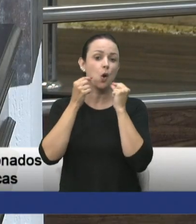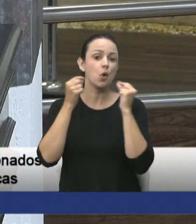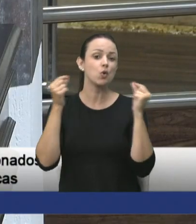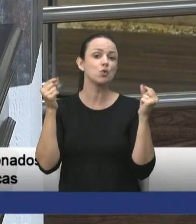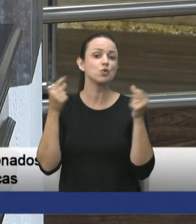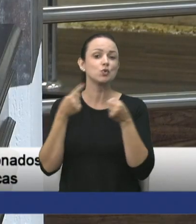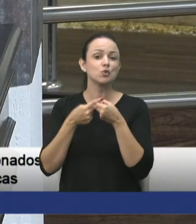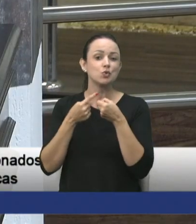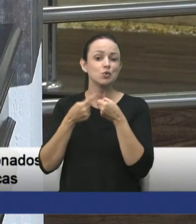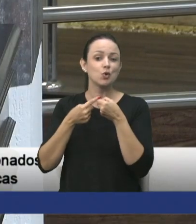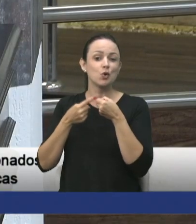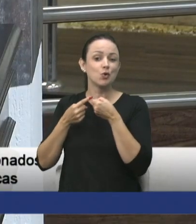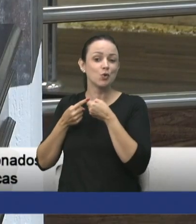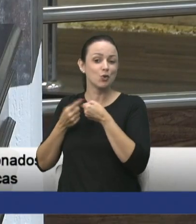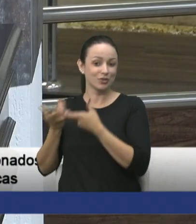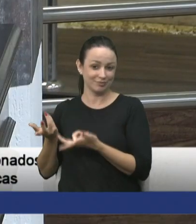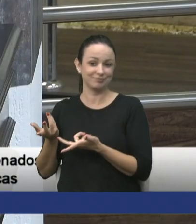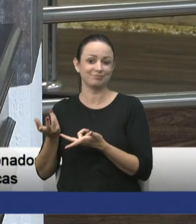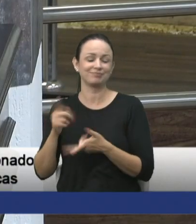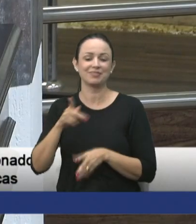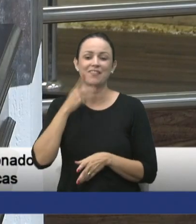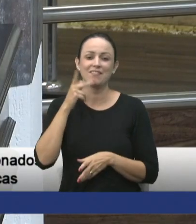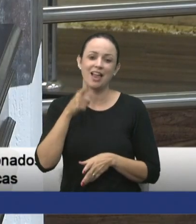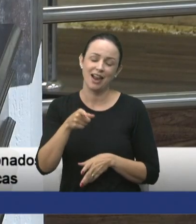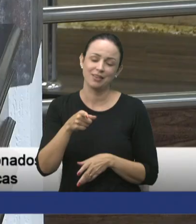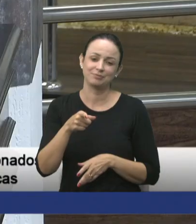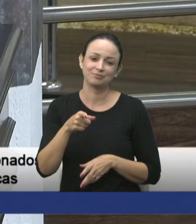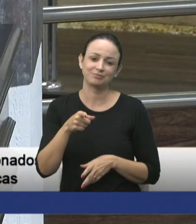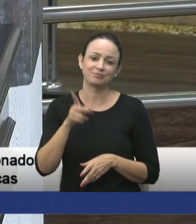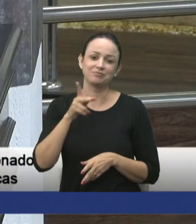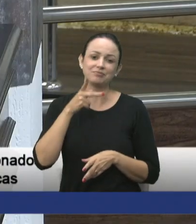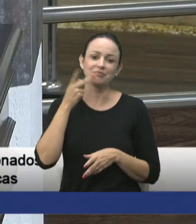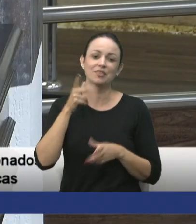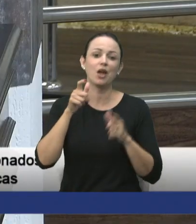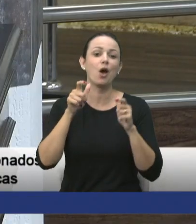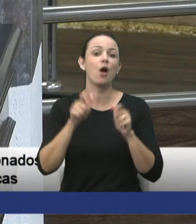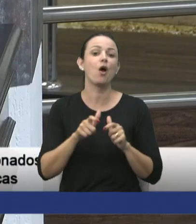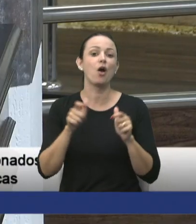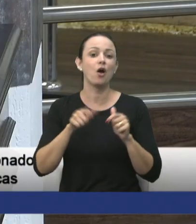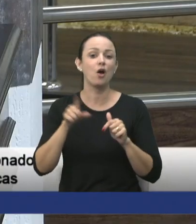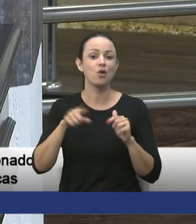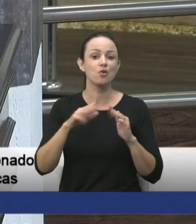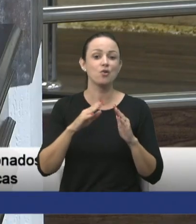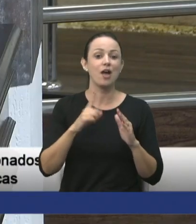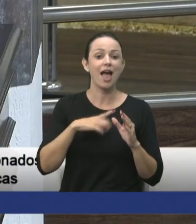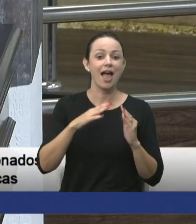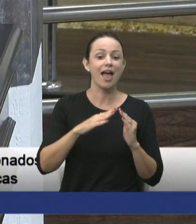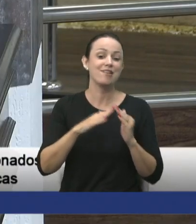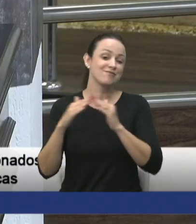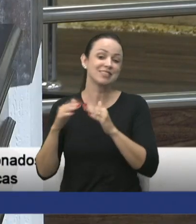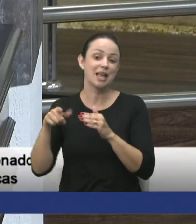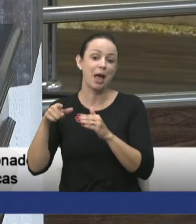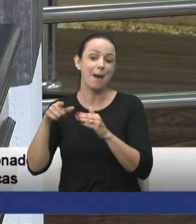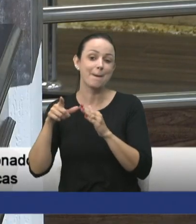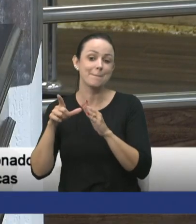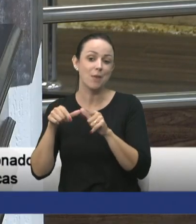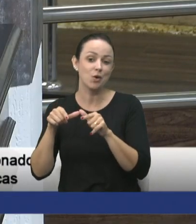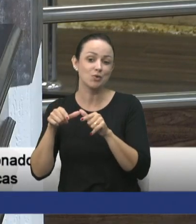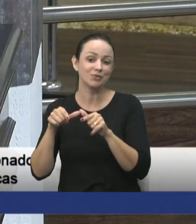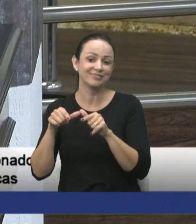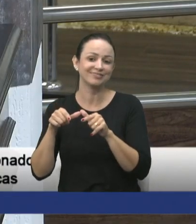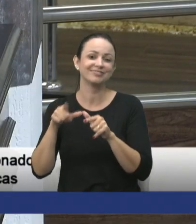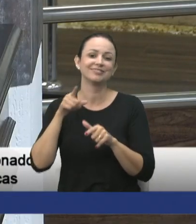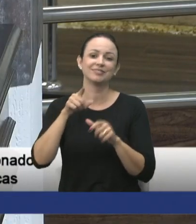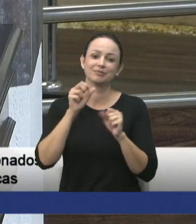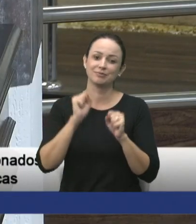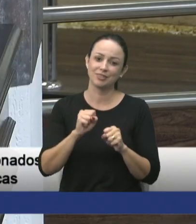do Ordor, que quando você fala, você tem que falar de onde é, que é vizinho de Bauru. E aqui também você pode